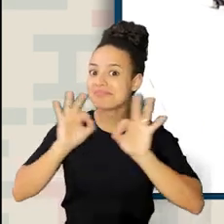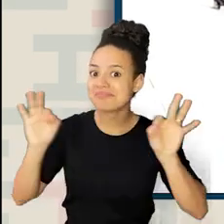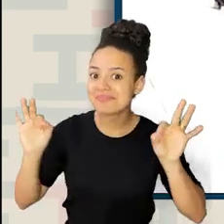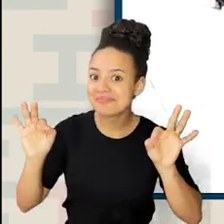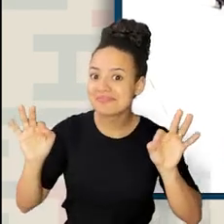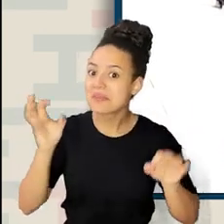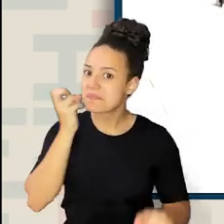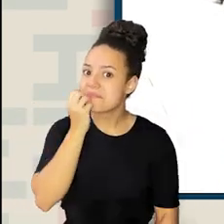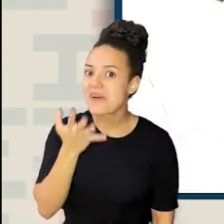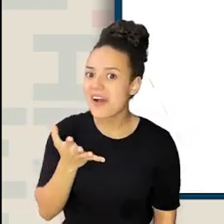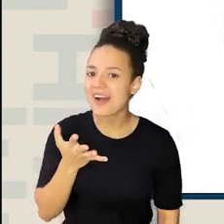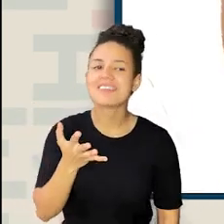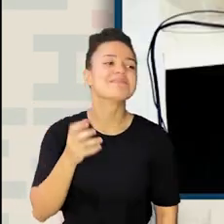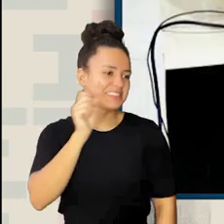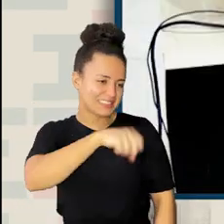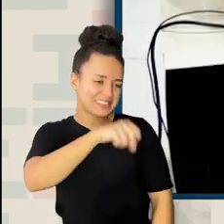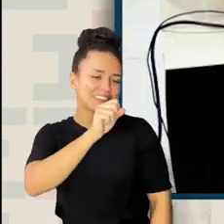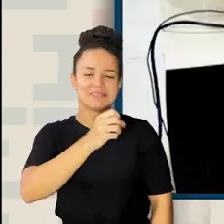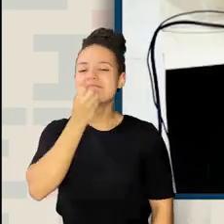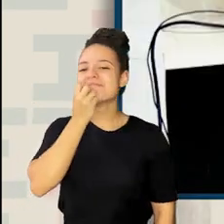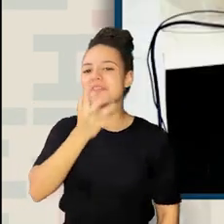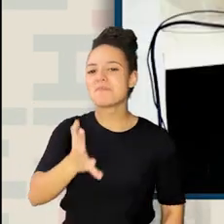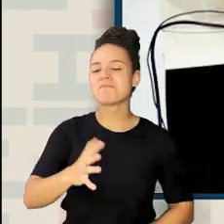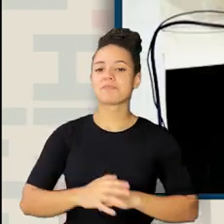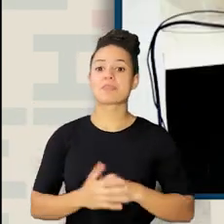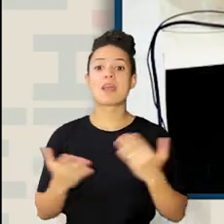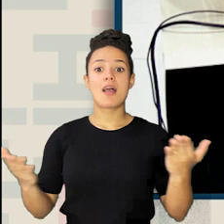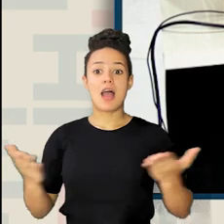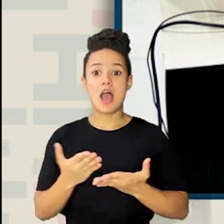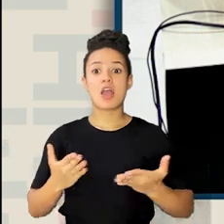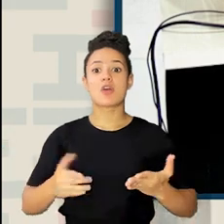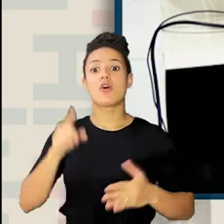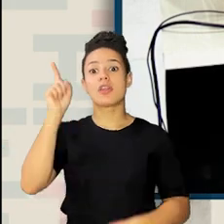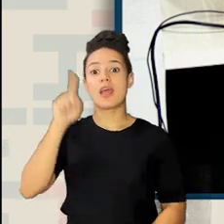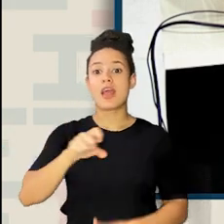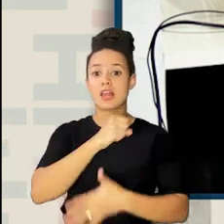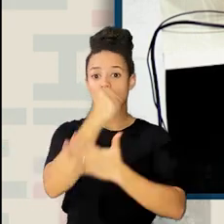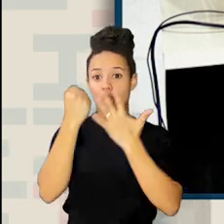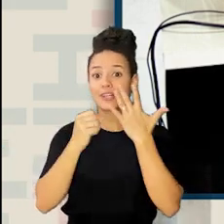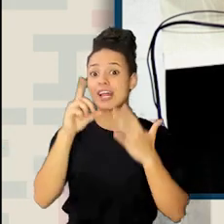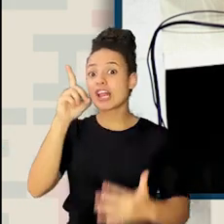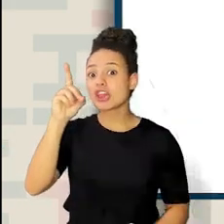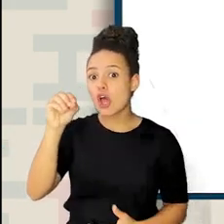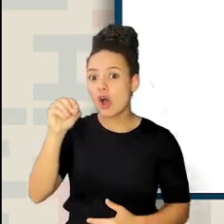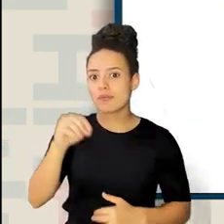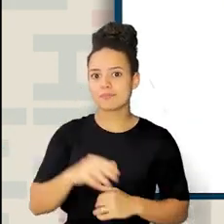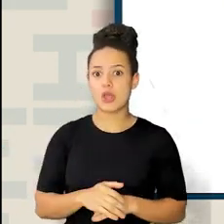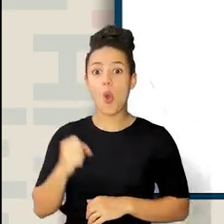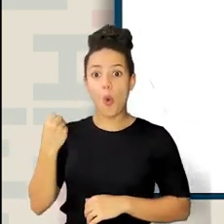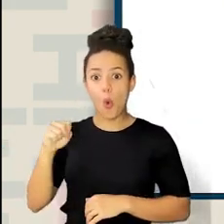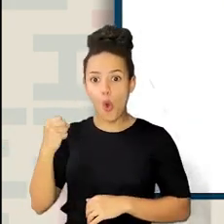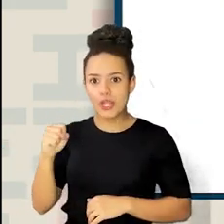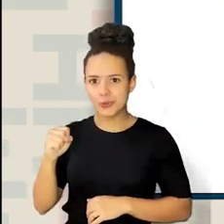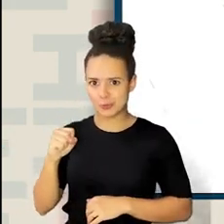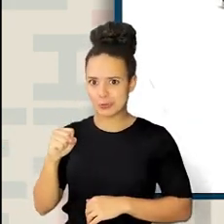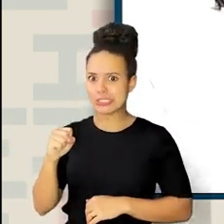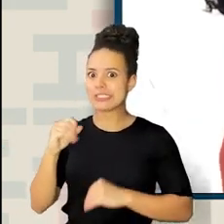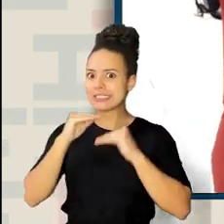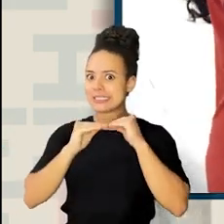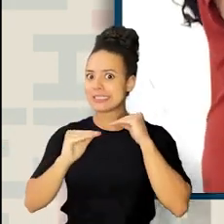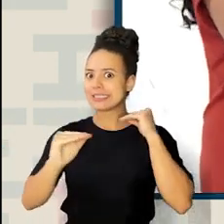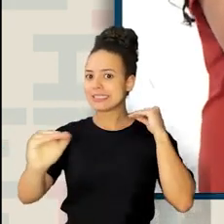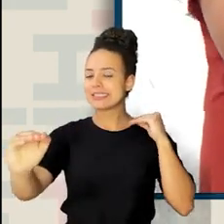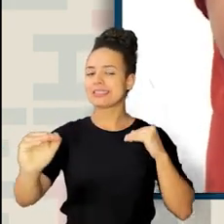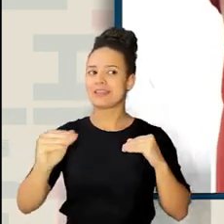Ótimo! Foi de boas? Foi. Sim? Então, agora vamos para a nota Dó. 8 tempos? Vamos tentar. Vamos